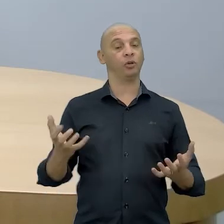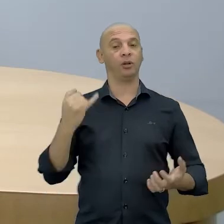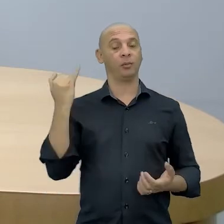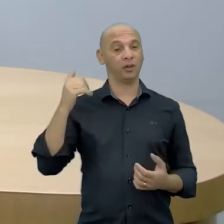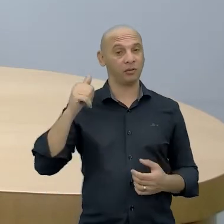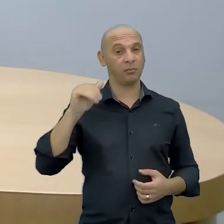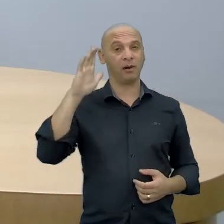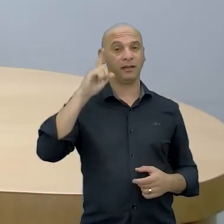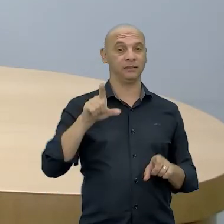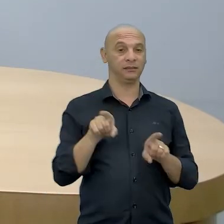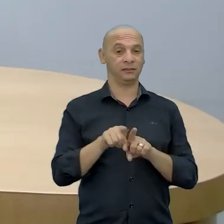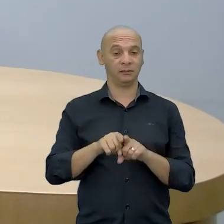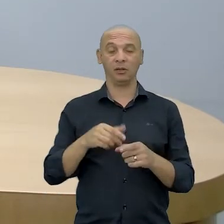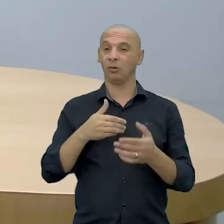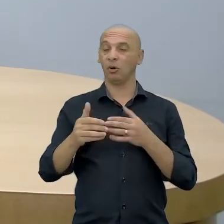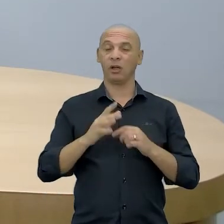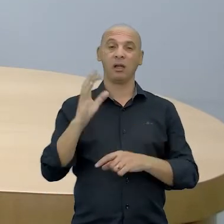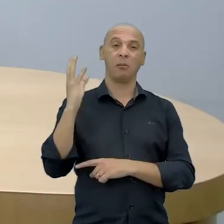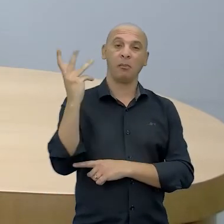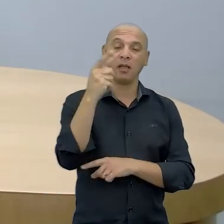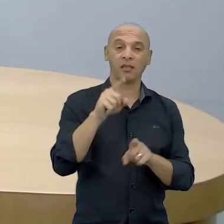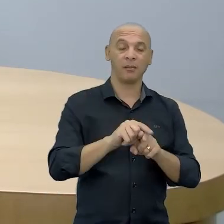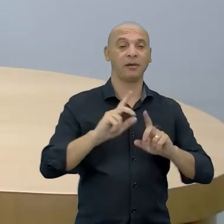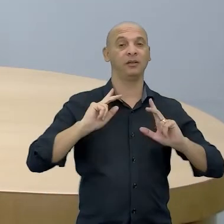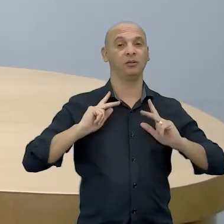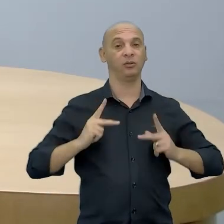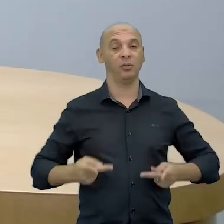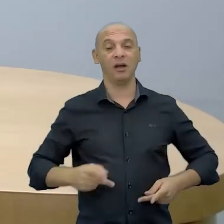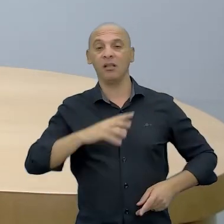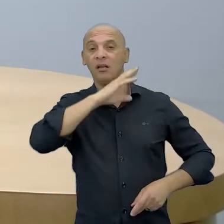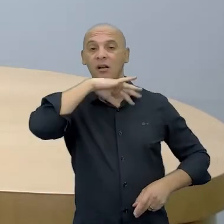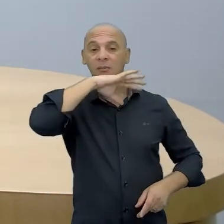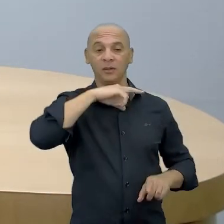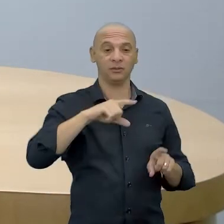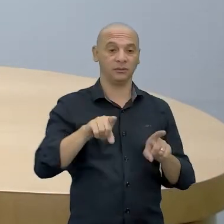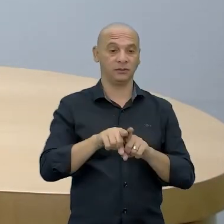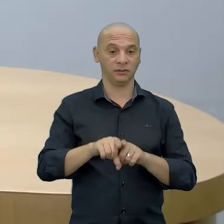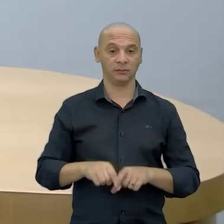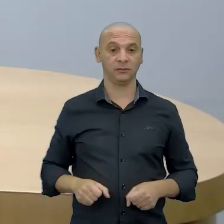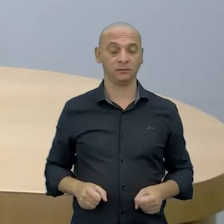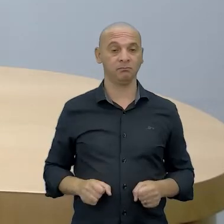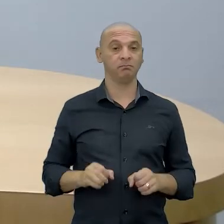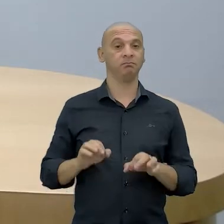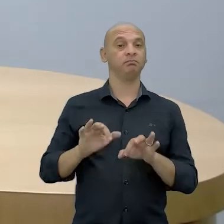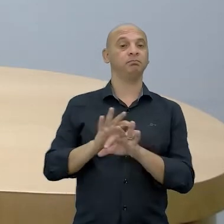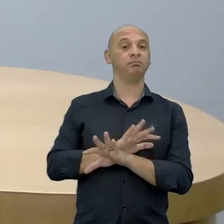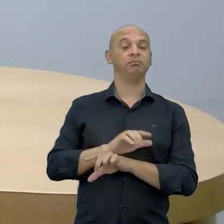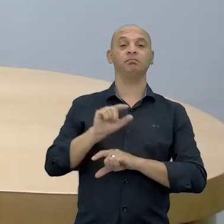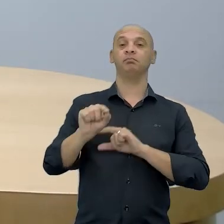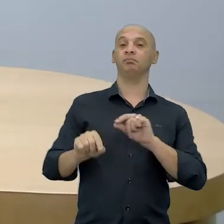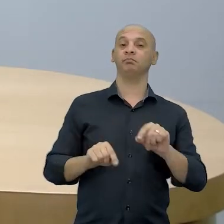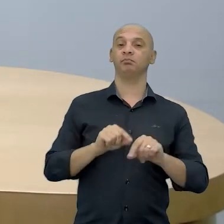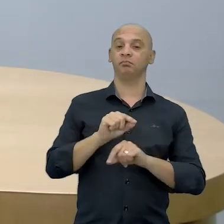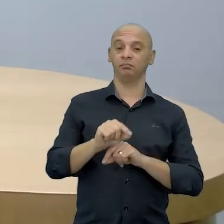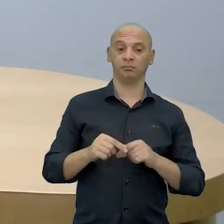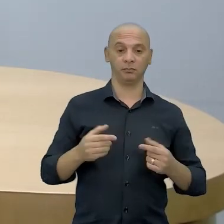aí para os vegetais como também para os animais, tá certo? Vamos finalizar a aula, que